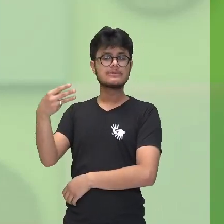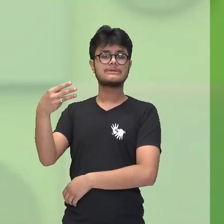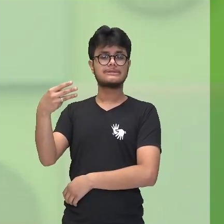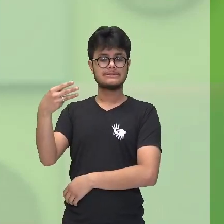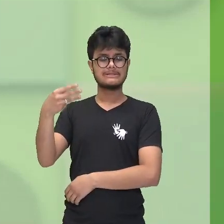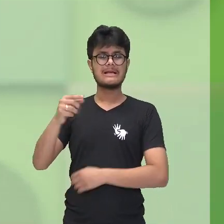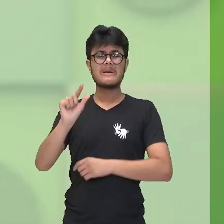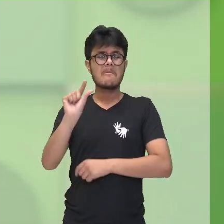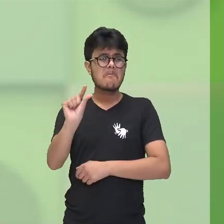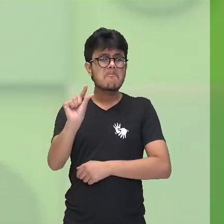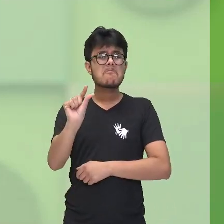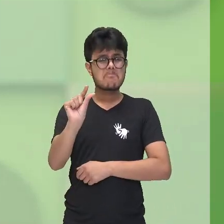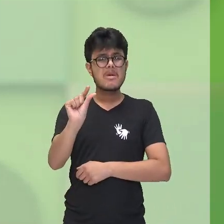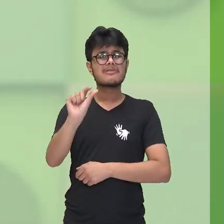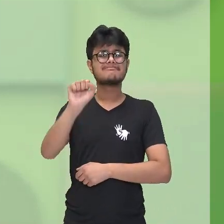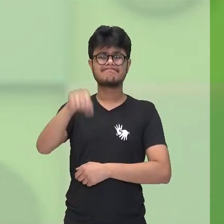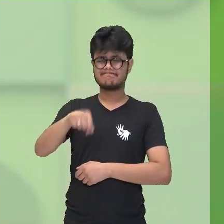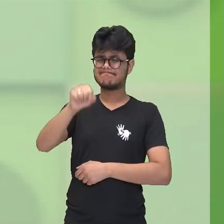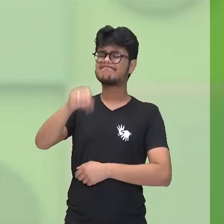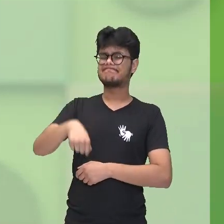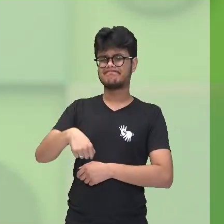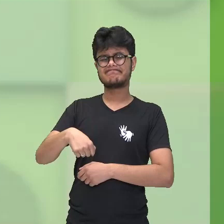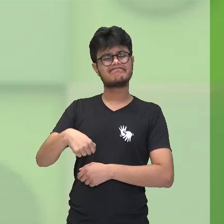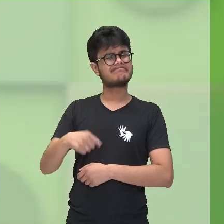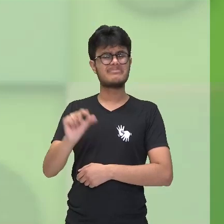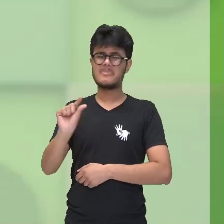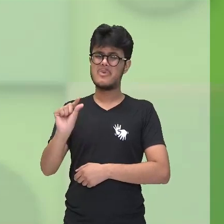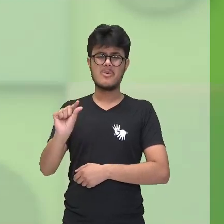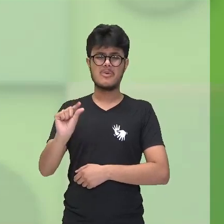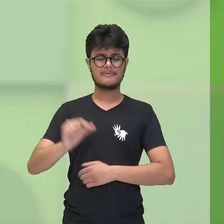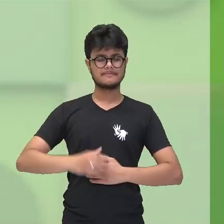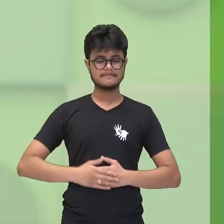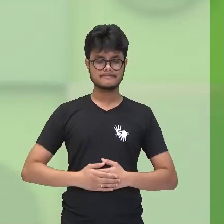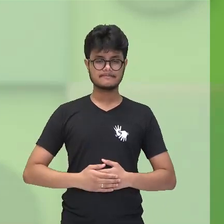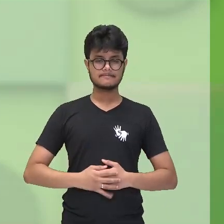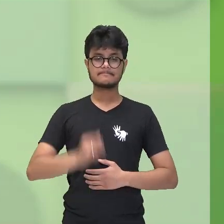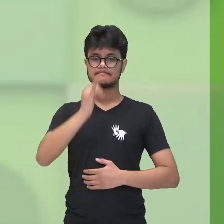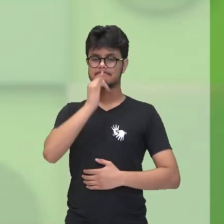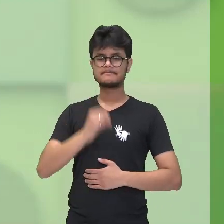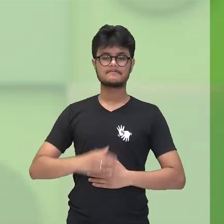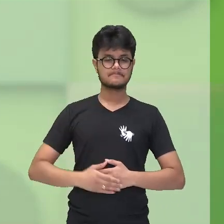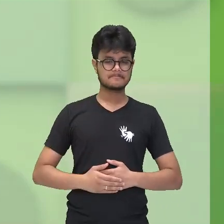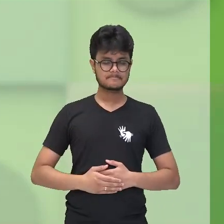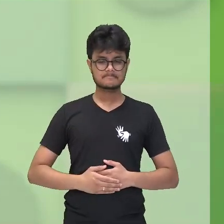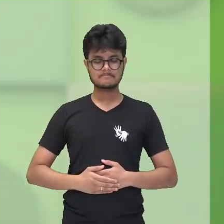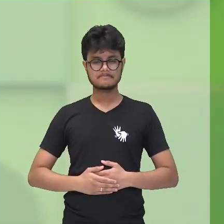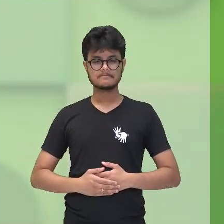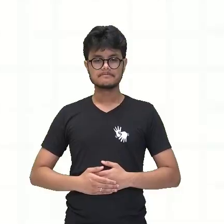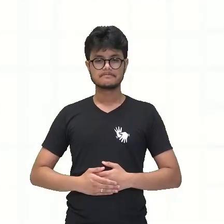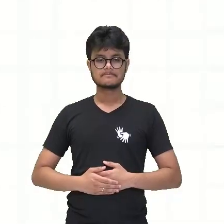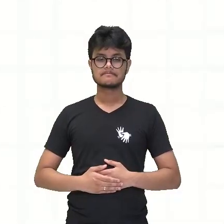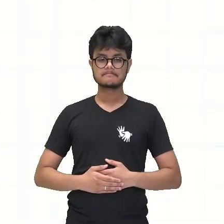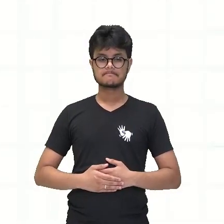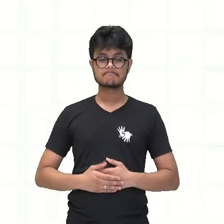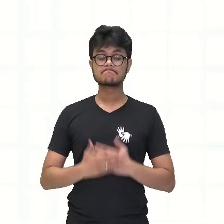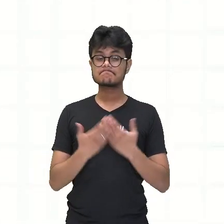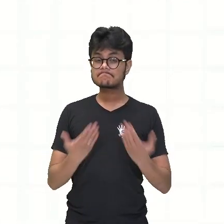é muito pouco, 0,3%. Vamos detalhar aí um pouco mais. Vejam que esse